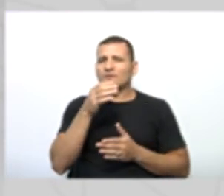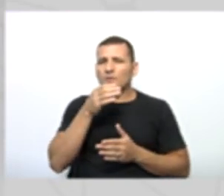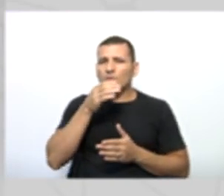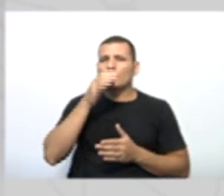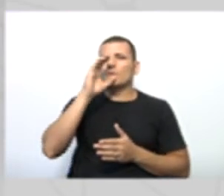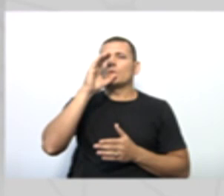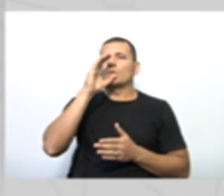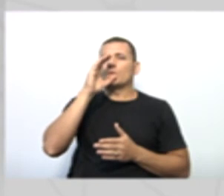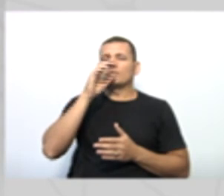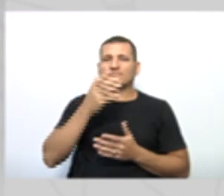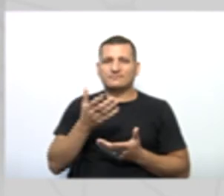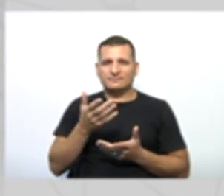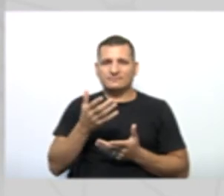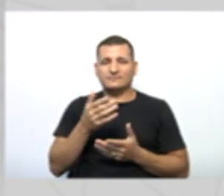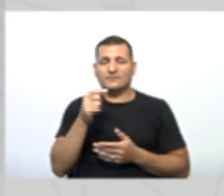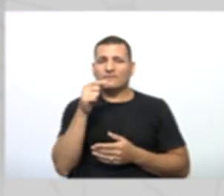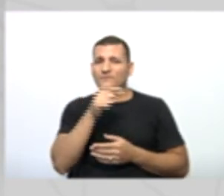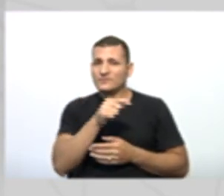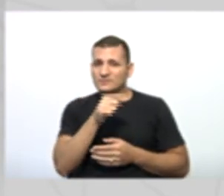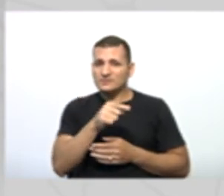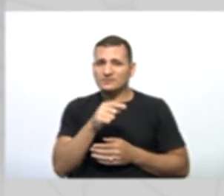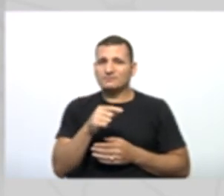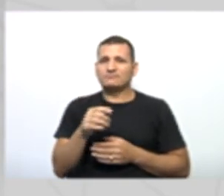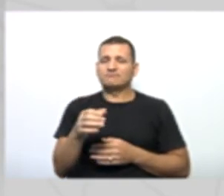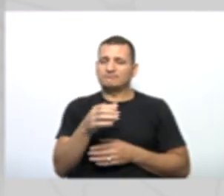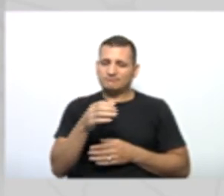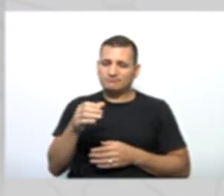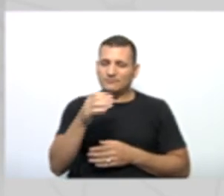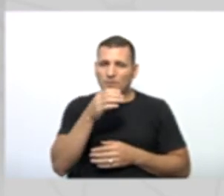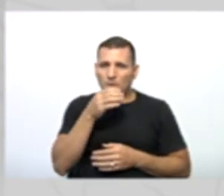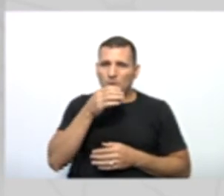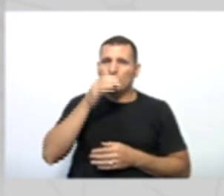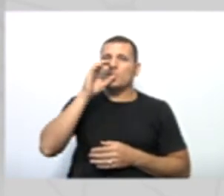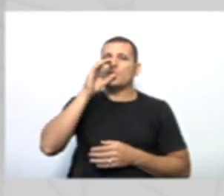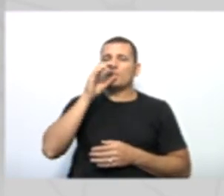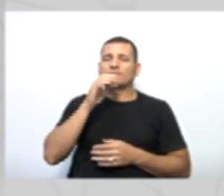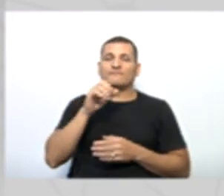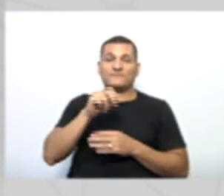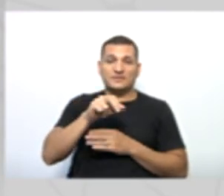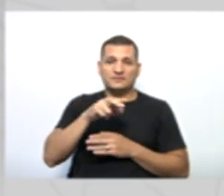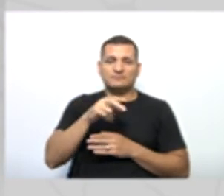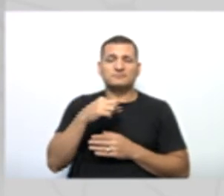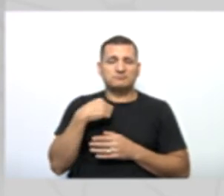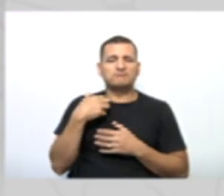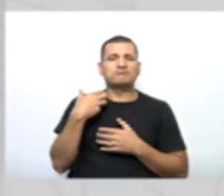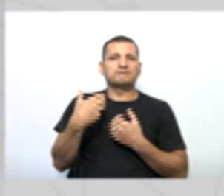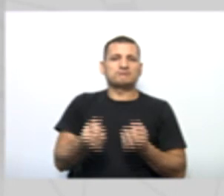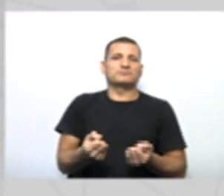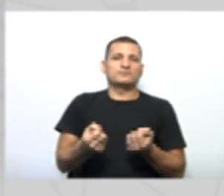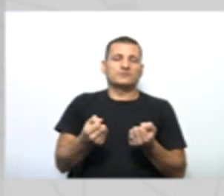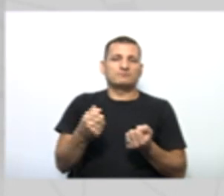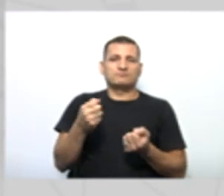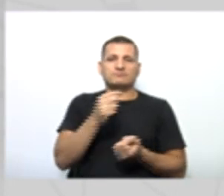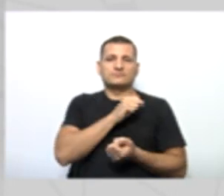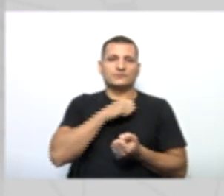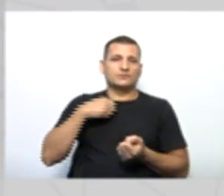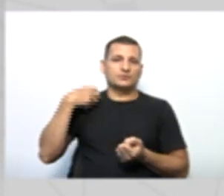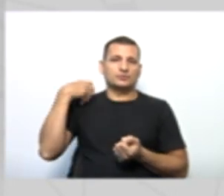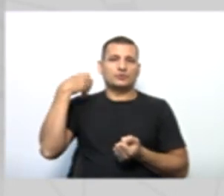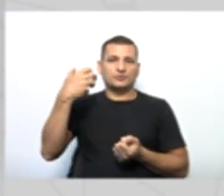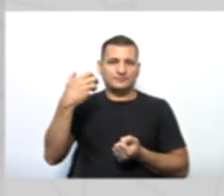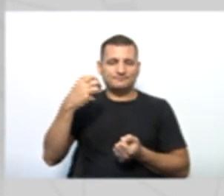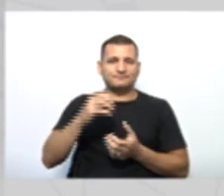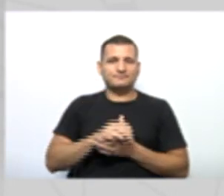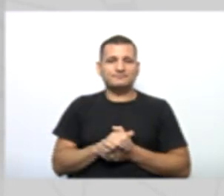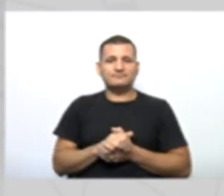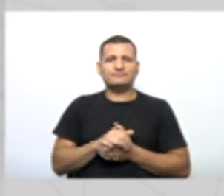era ser envenenado por alguém. Você é que tinha que se envenenar. E o Sócrates assumiu essa condenação, mesmo contrariado, mesmo